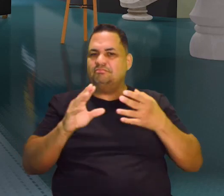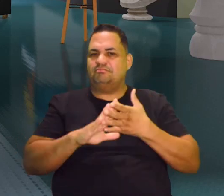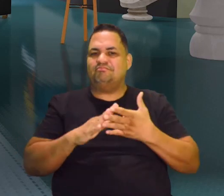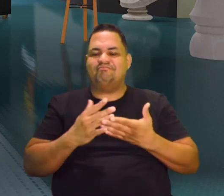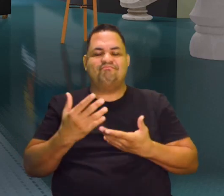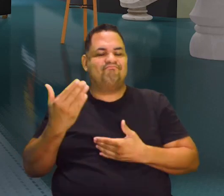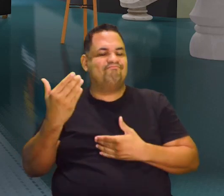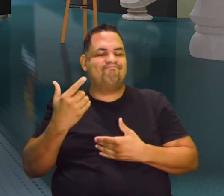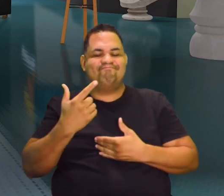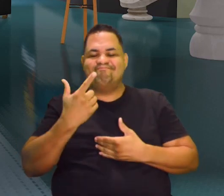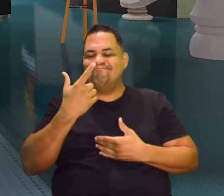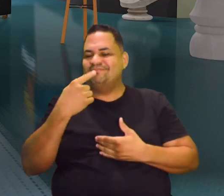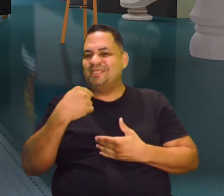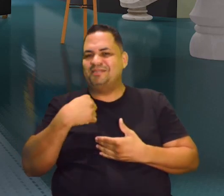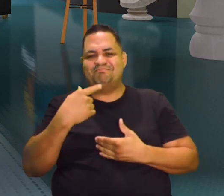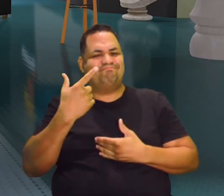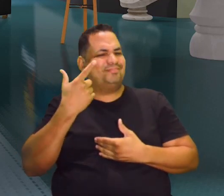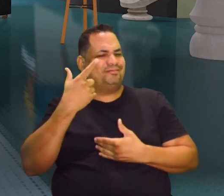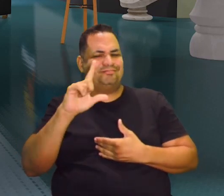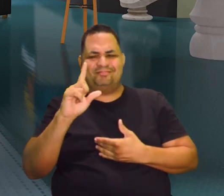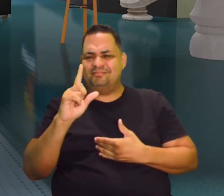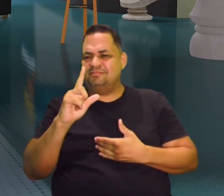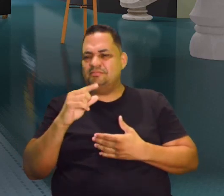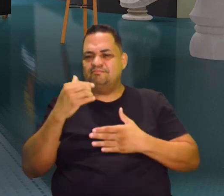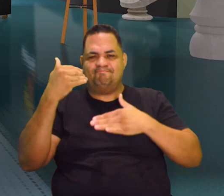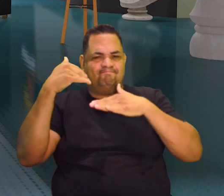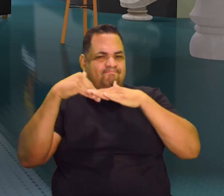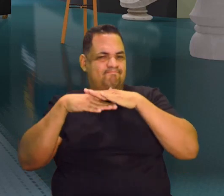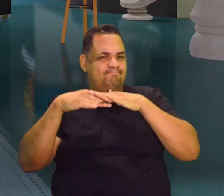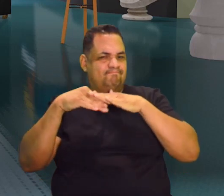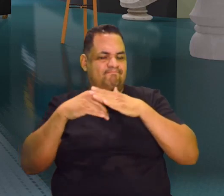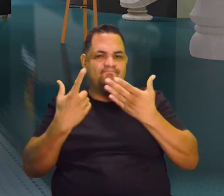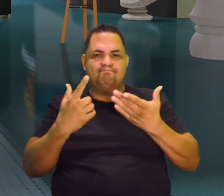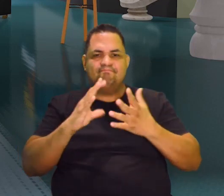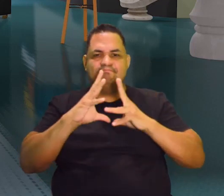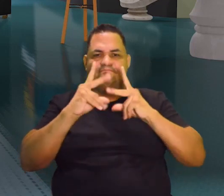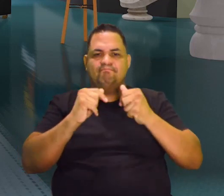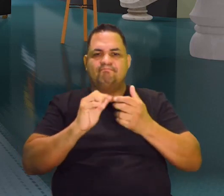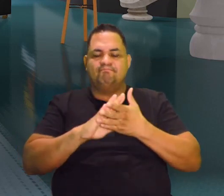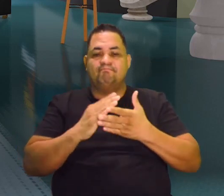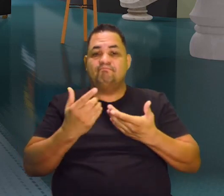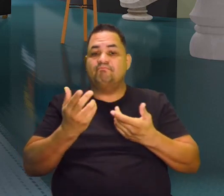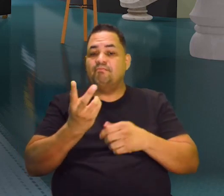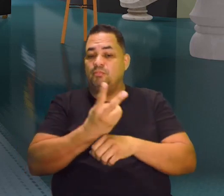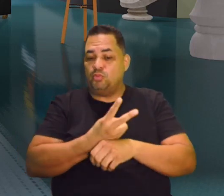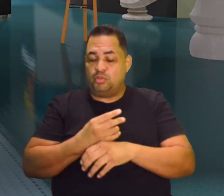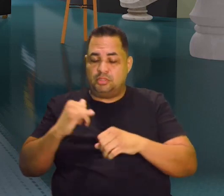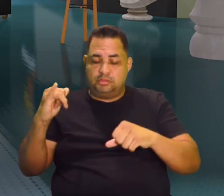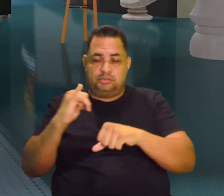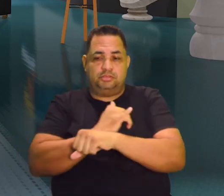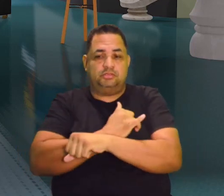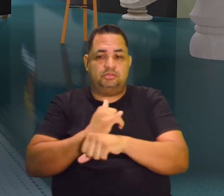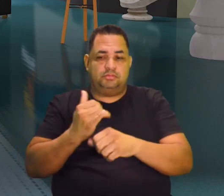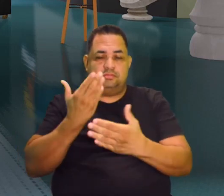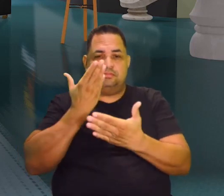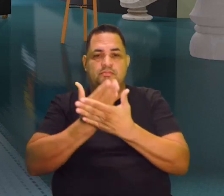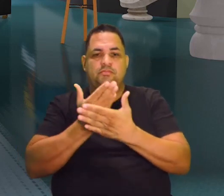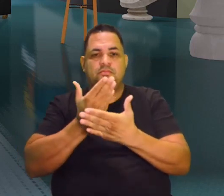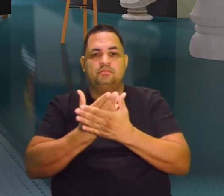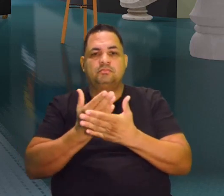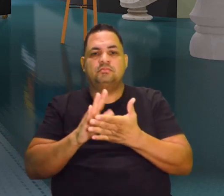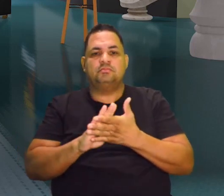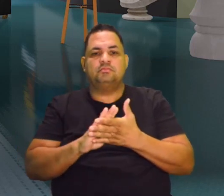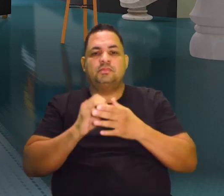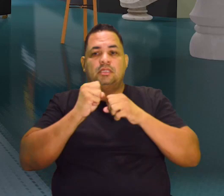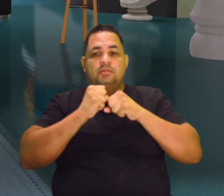armazenar tudo, não. Então, é assim, buscando as estratégias de estudo que a gente vai conseguir aí ampliar aí nosso